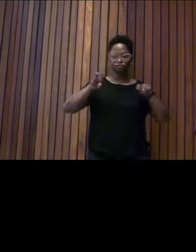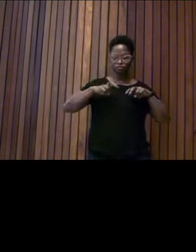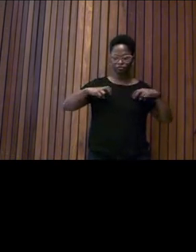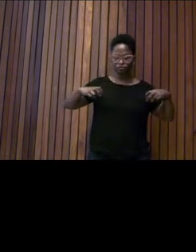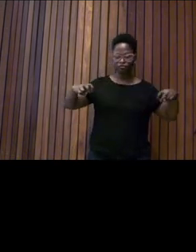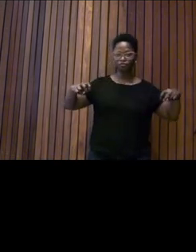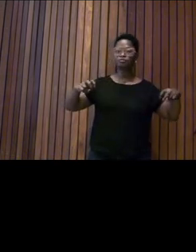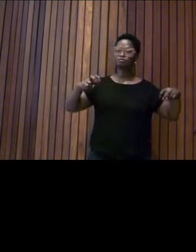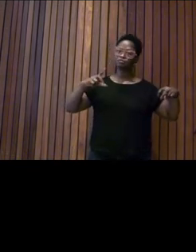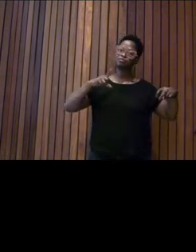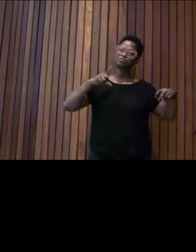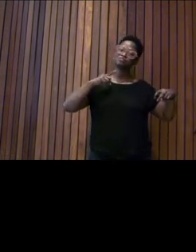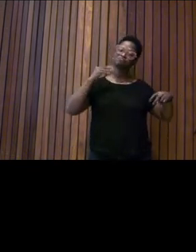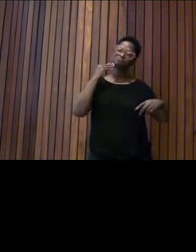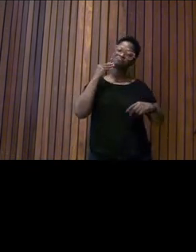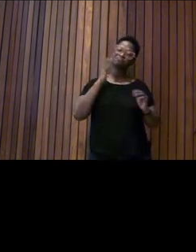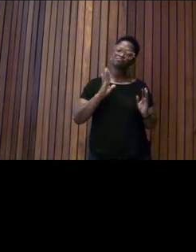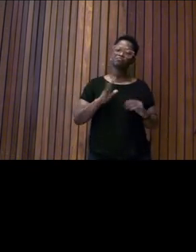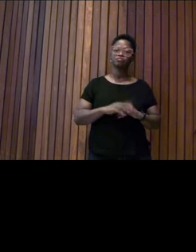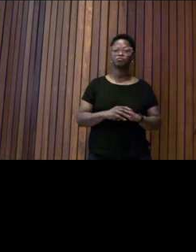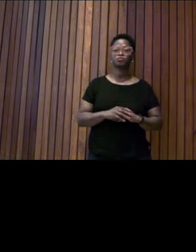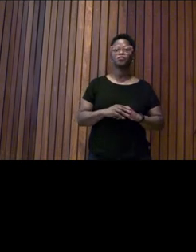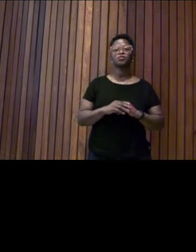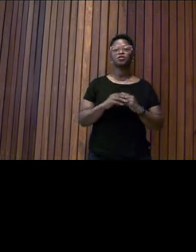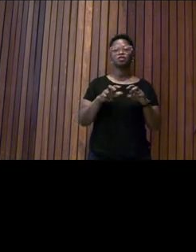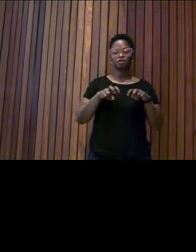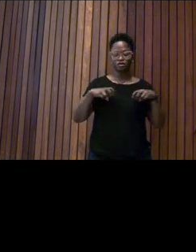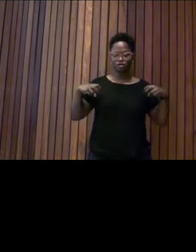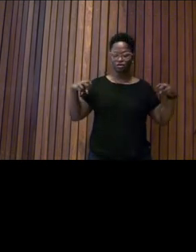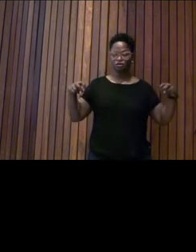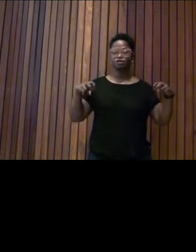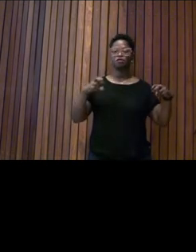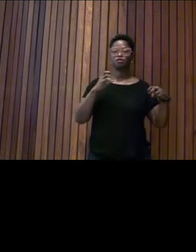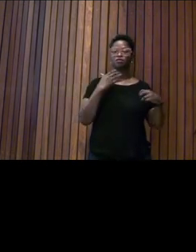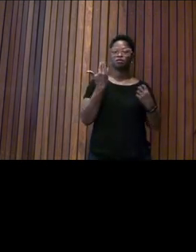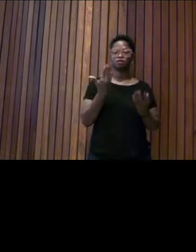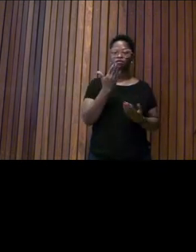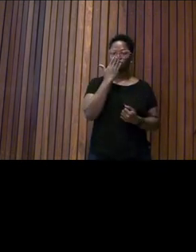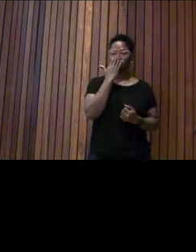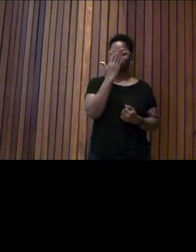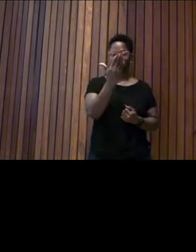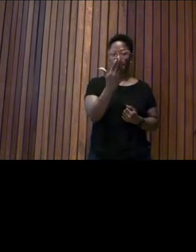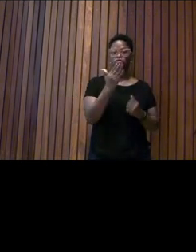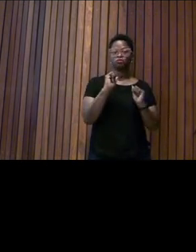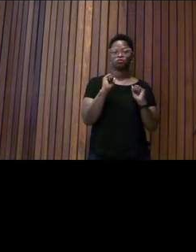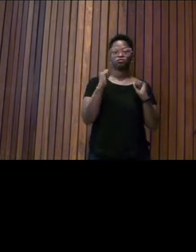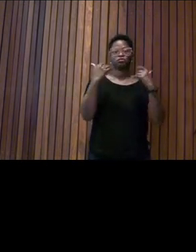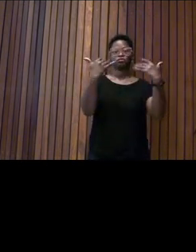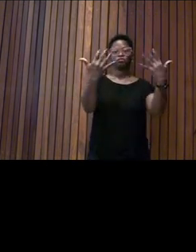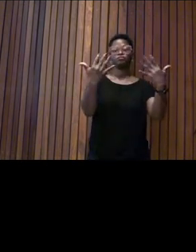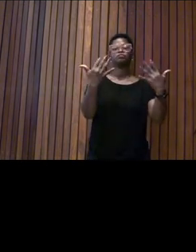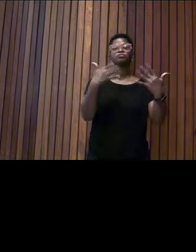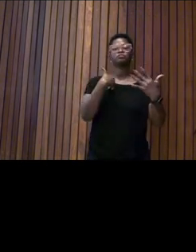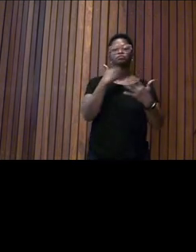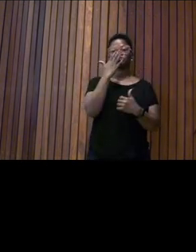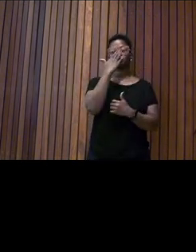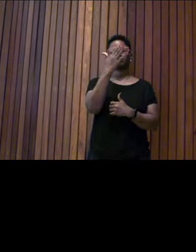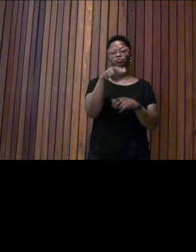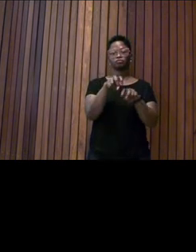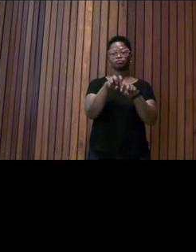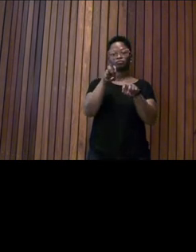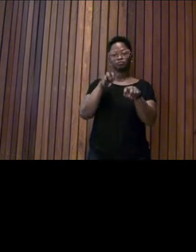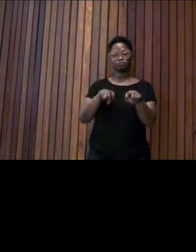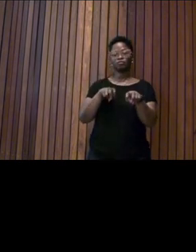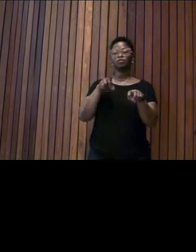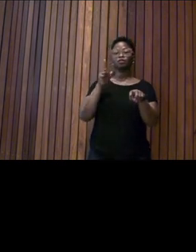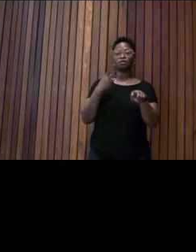problemas com assimetria. Estou aqui. Sentado aqui no meio de uma mesa do auditório, né, aqui do Centro de